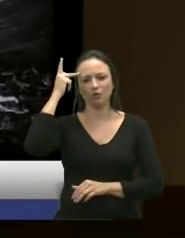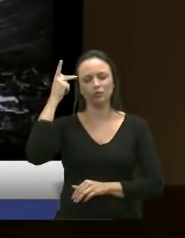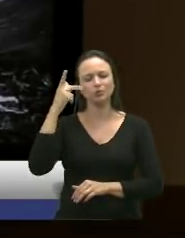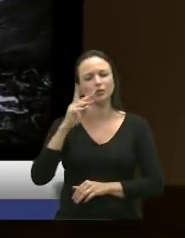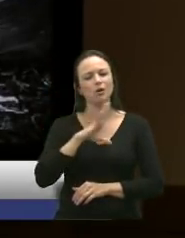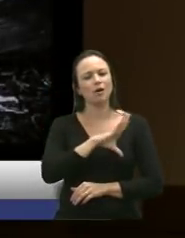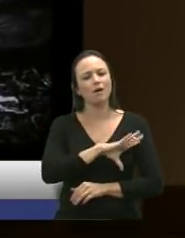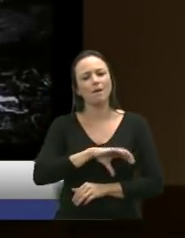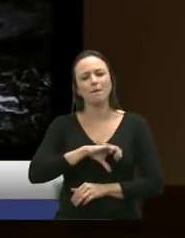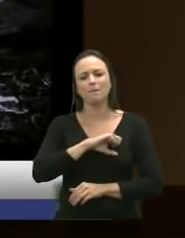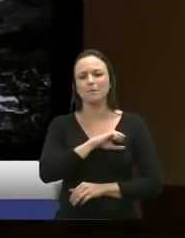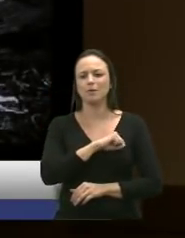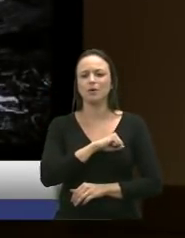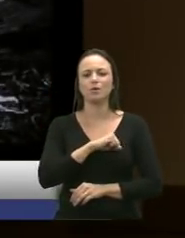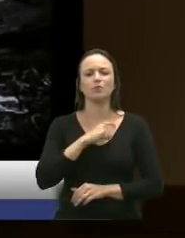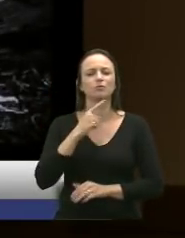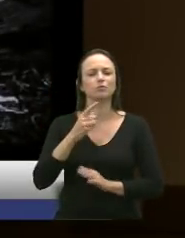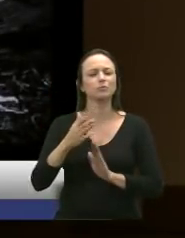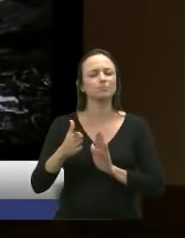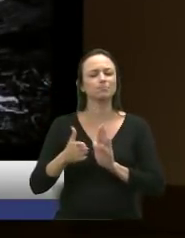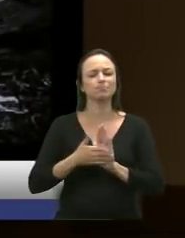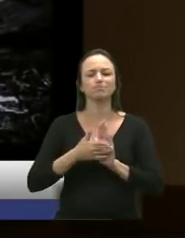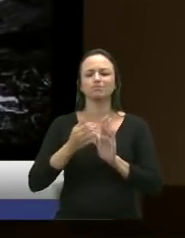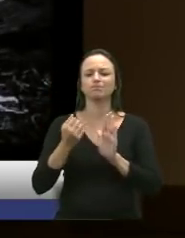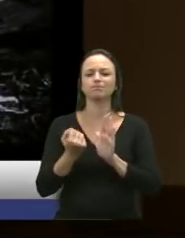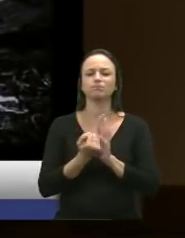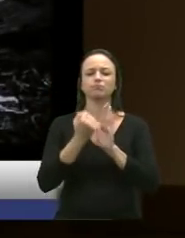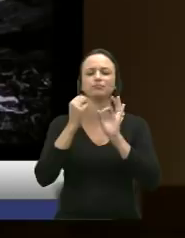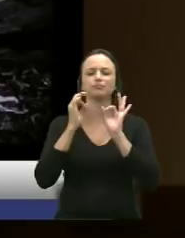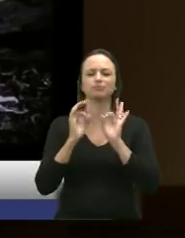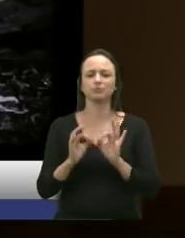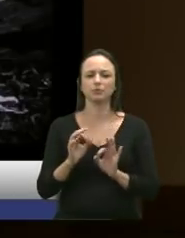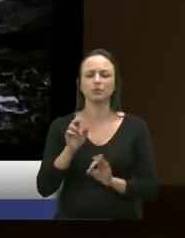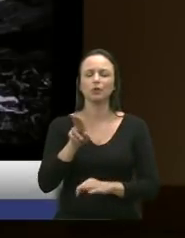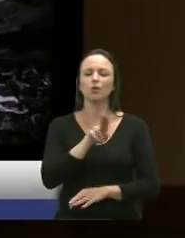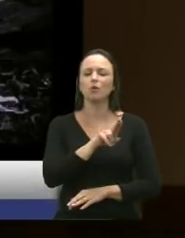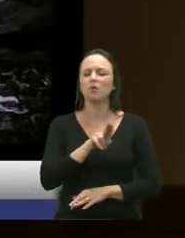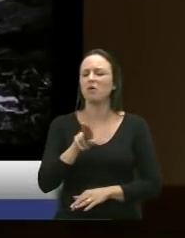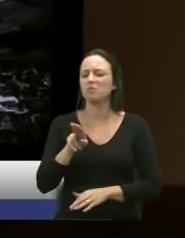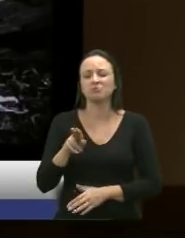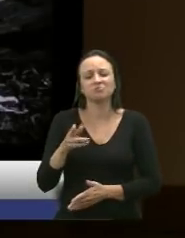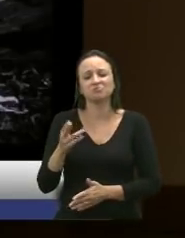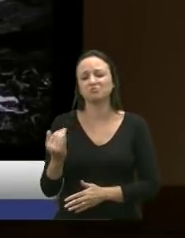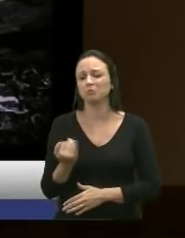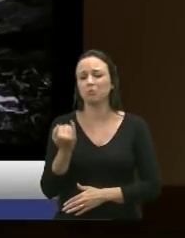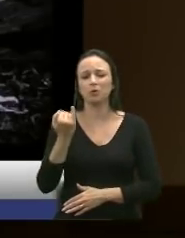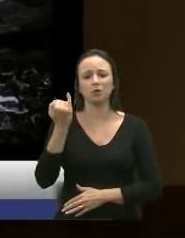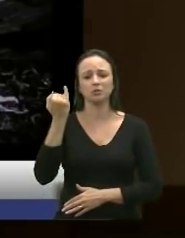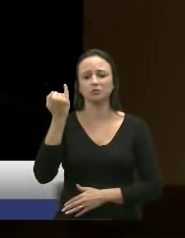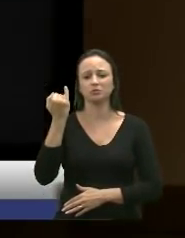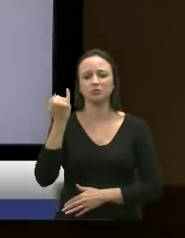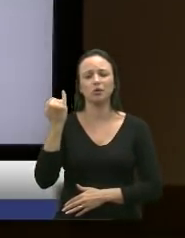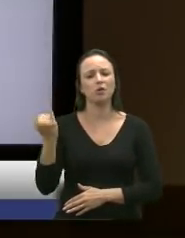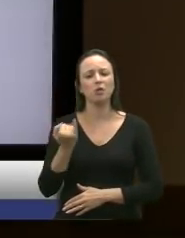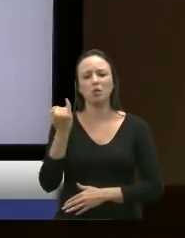à gente idealista. O teu nome, que importa? O nome passa. Tu